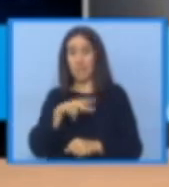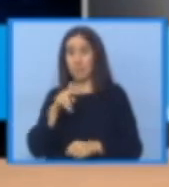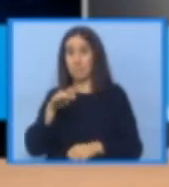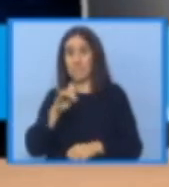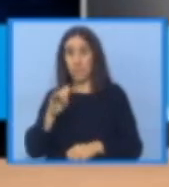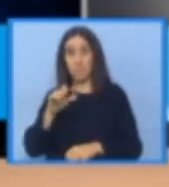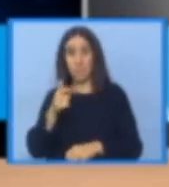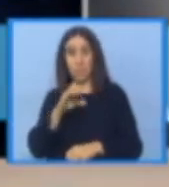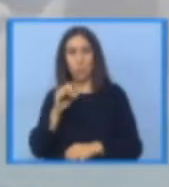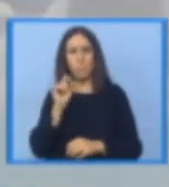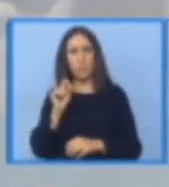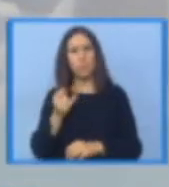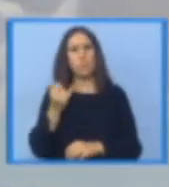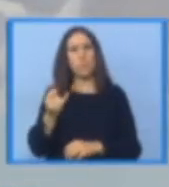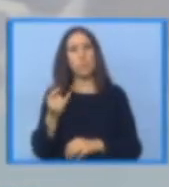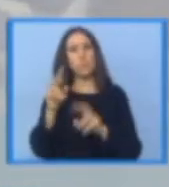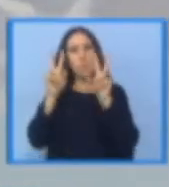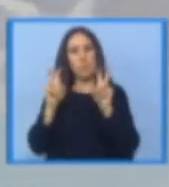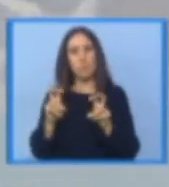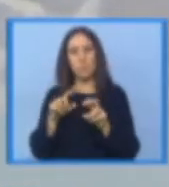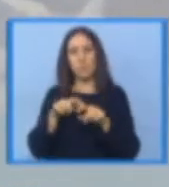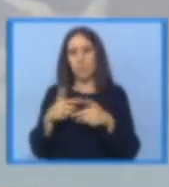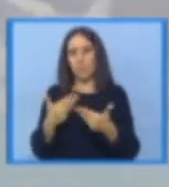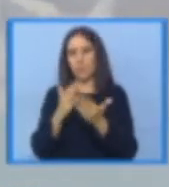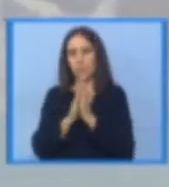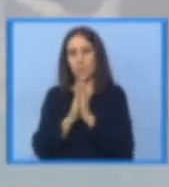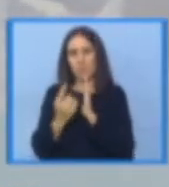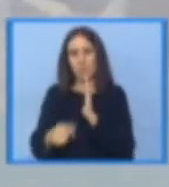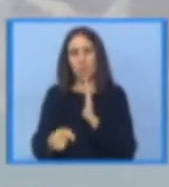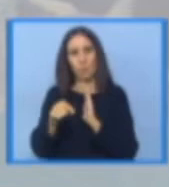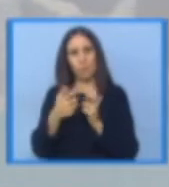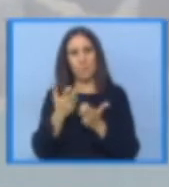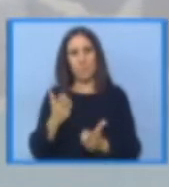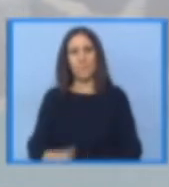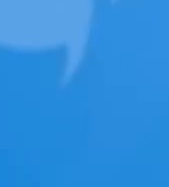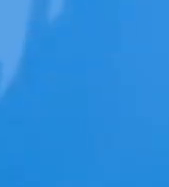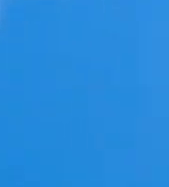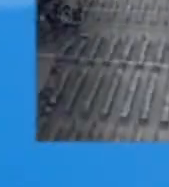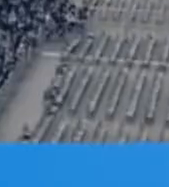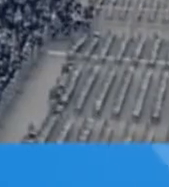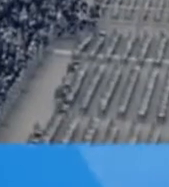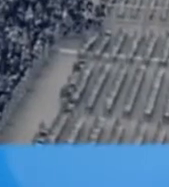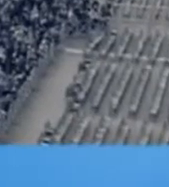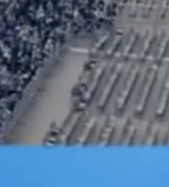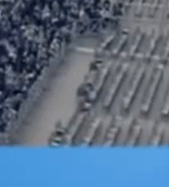É dentro de minutos, logo após os temas da atualidade religiosa que hoje destacamos.